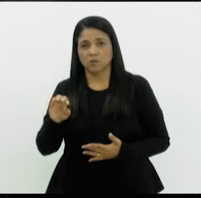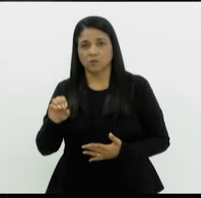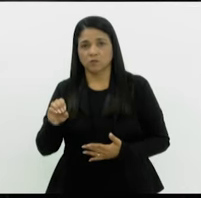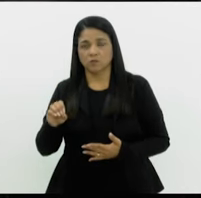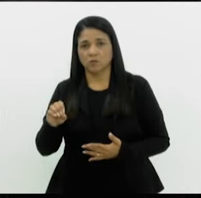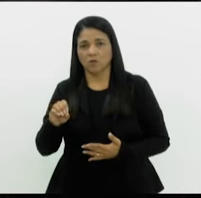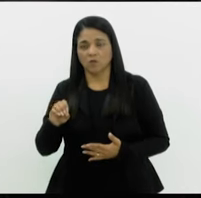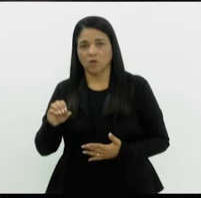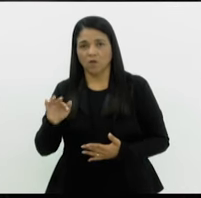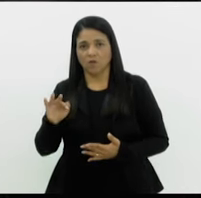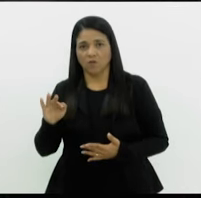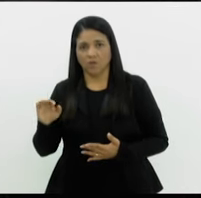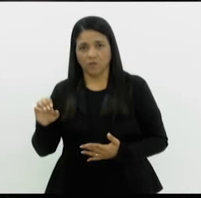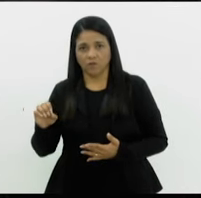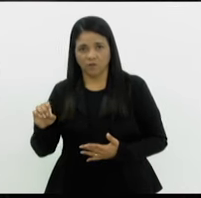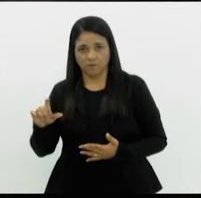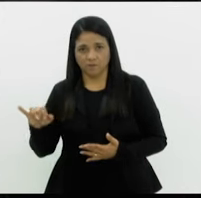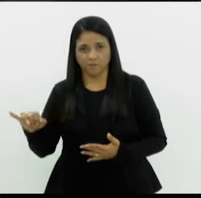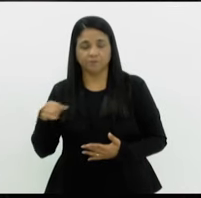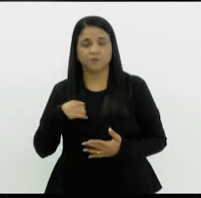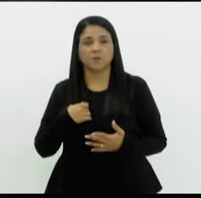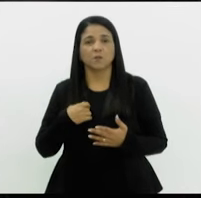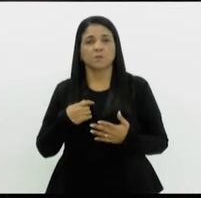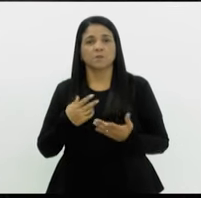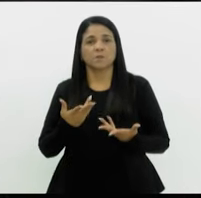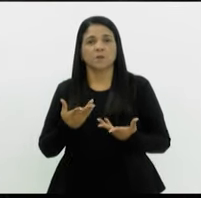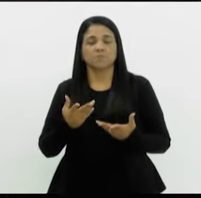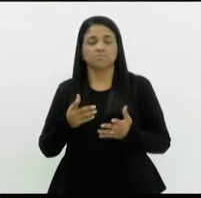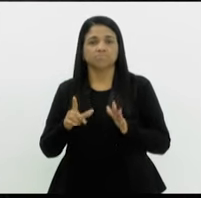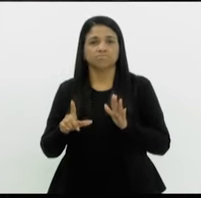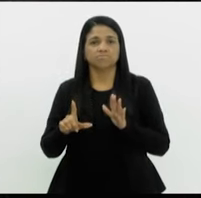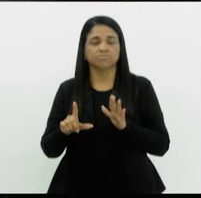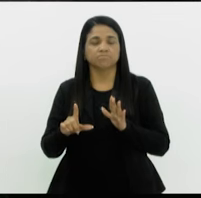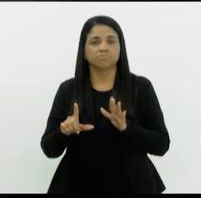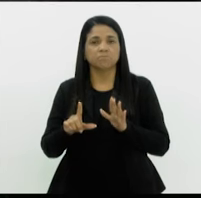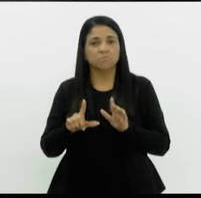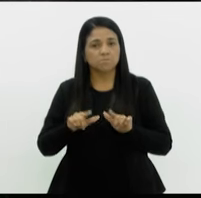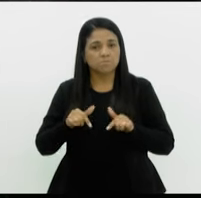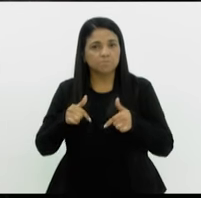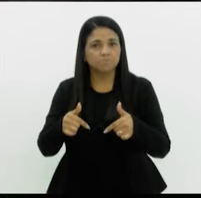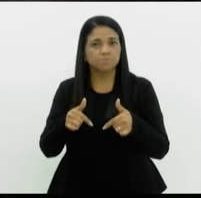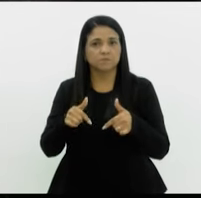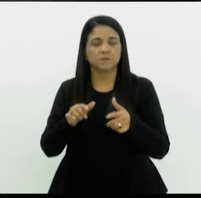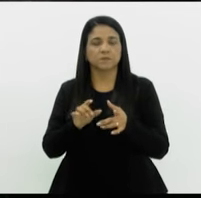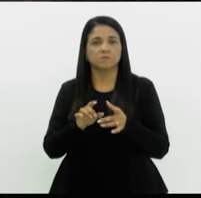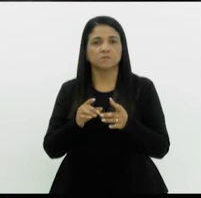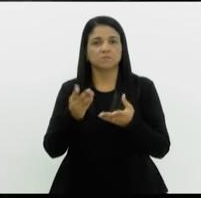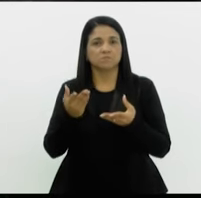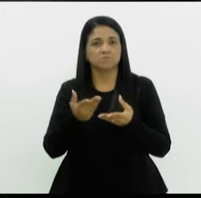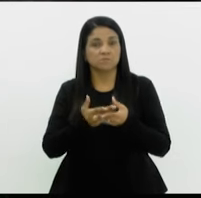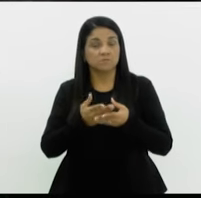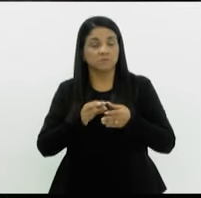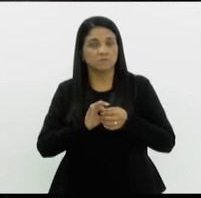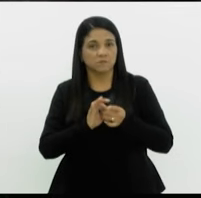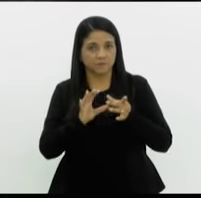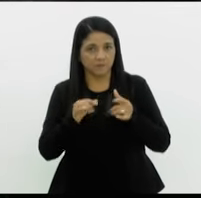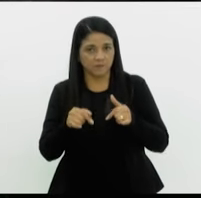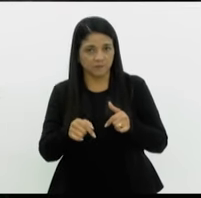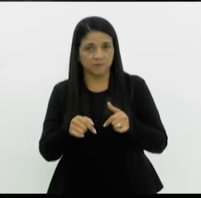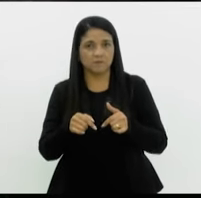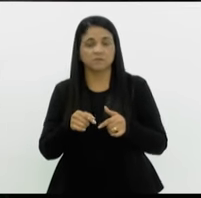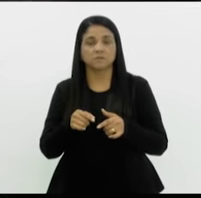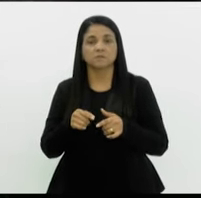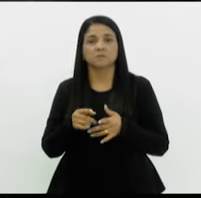deu uma medida liminar numa ação civil originária proposta